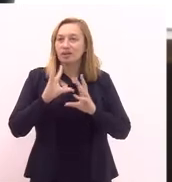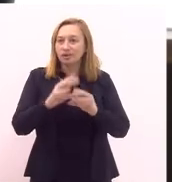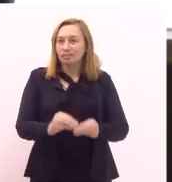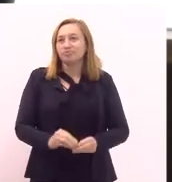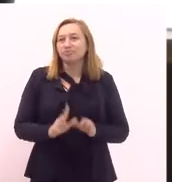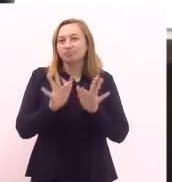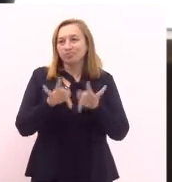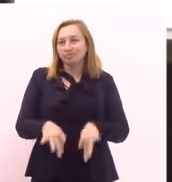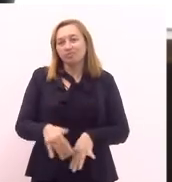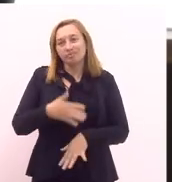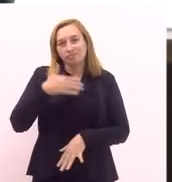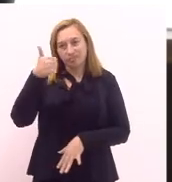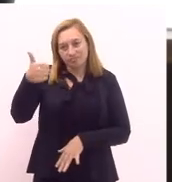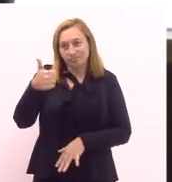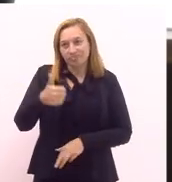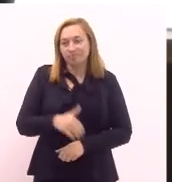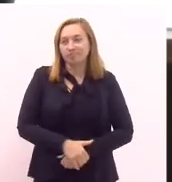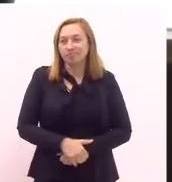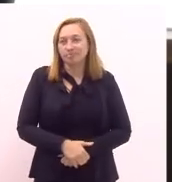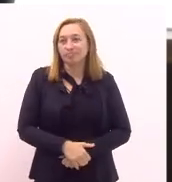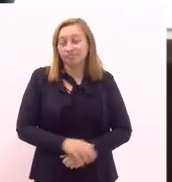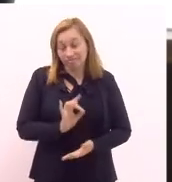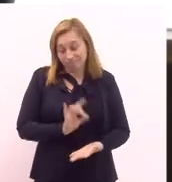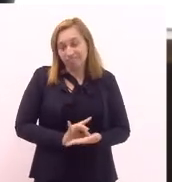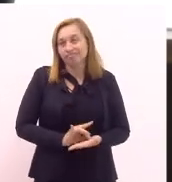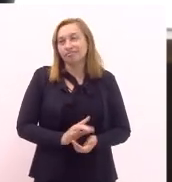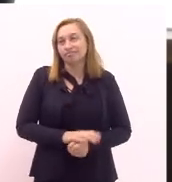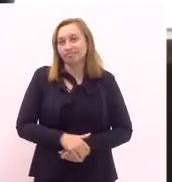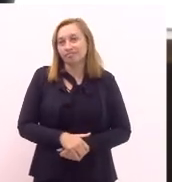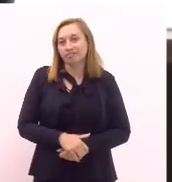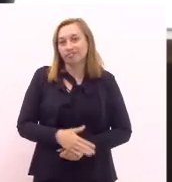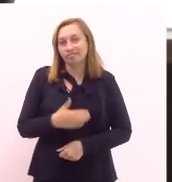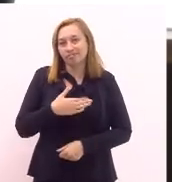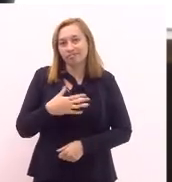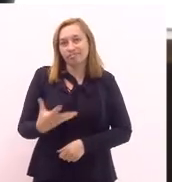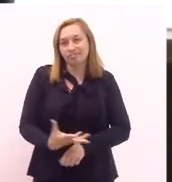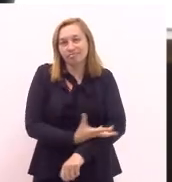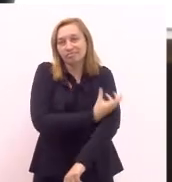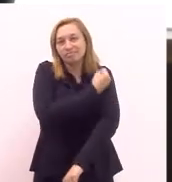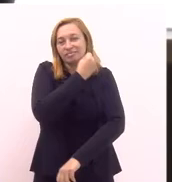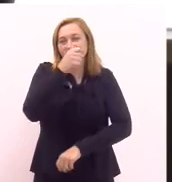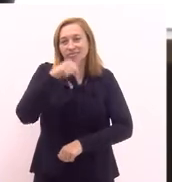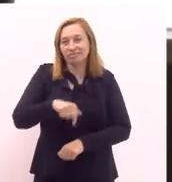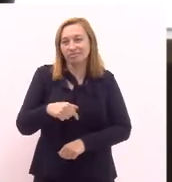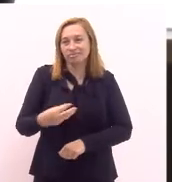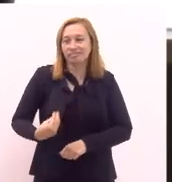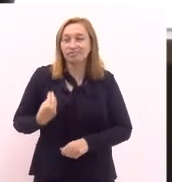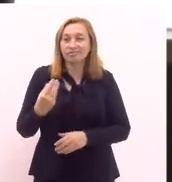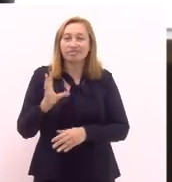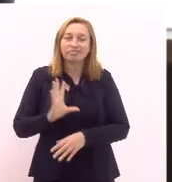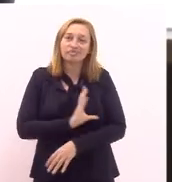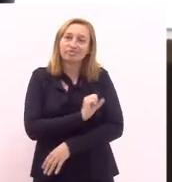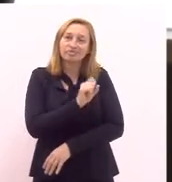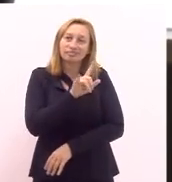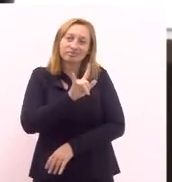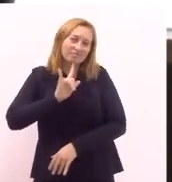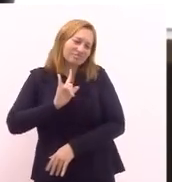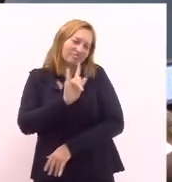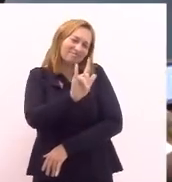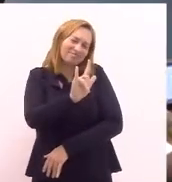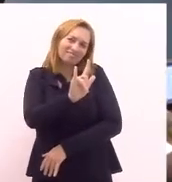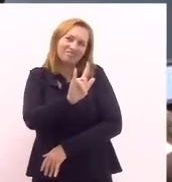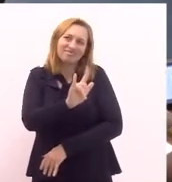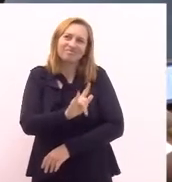final porque é mas é de verdade para minha mãe emoção tá aqui eu te amo